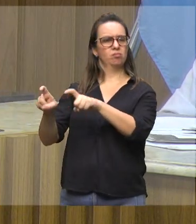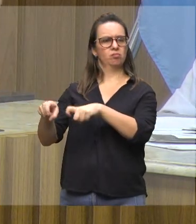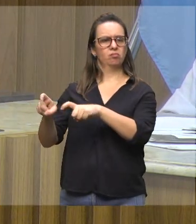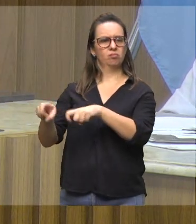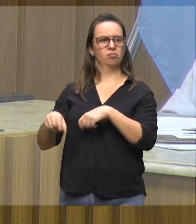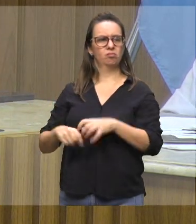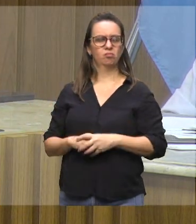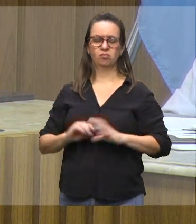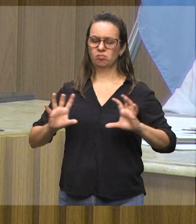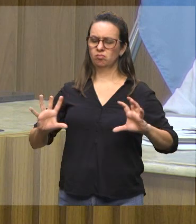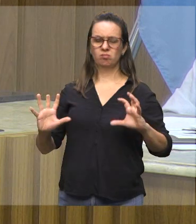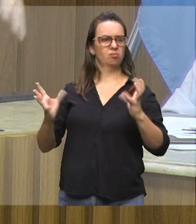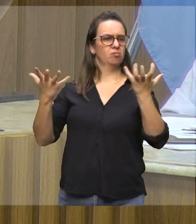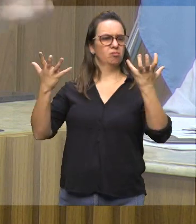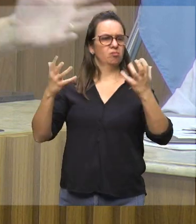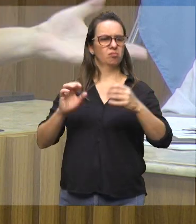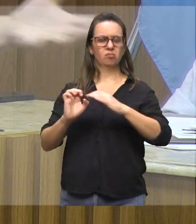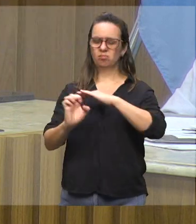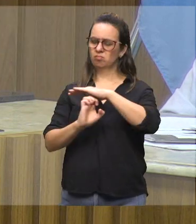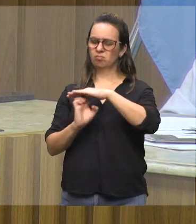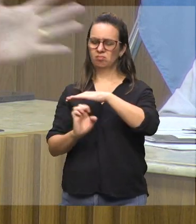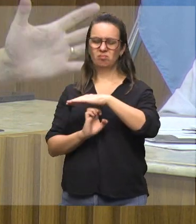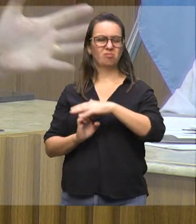nos eventos, nas empresas, enfim.